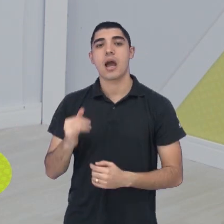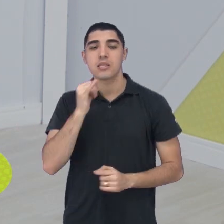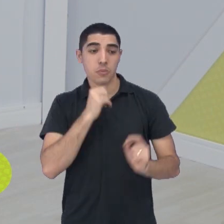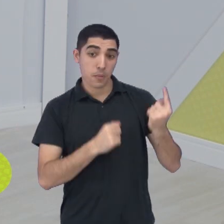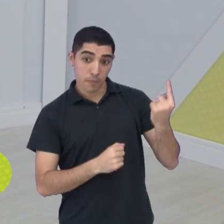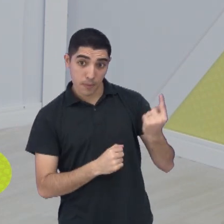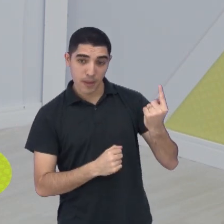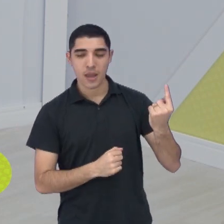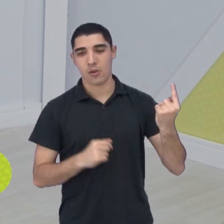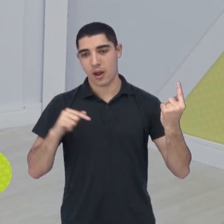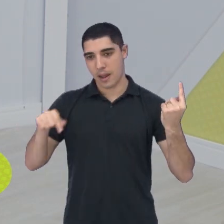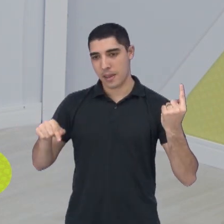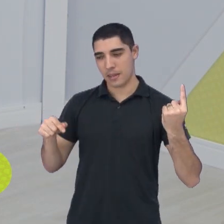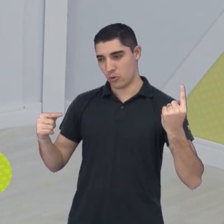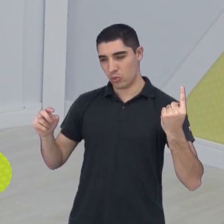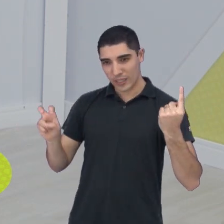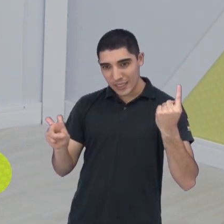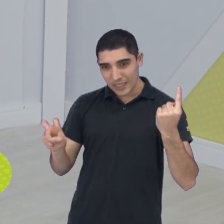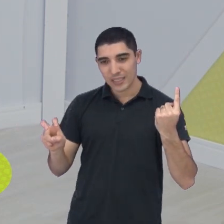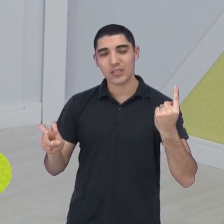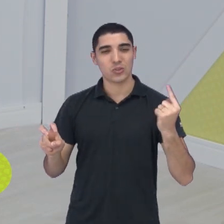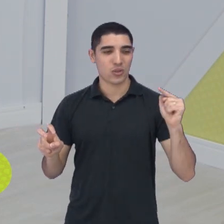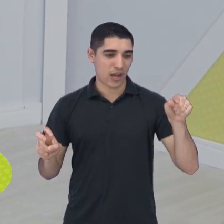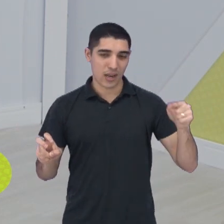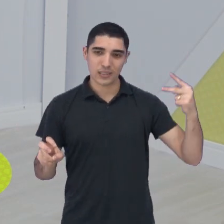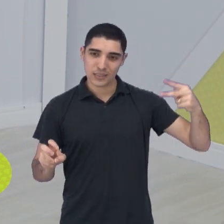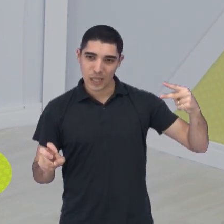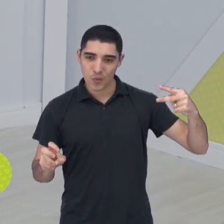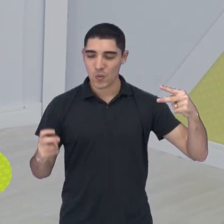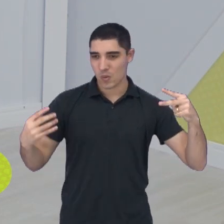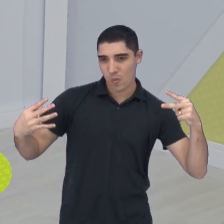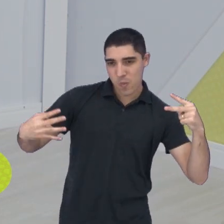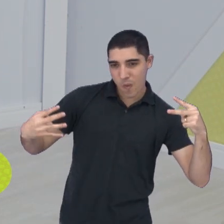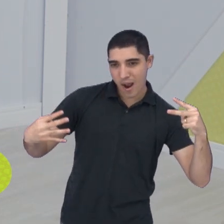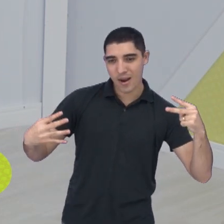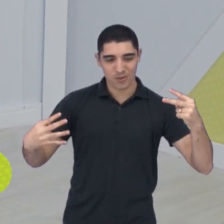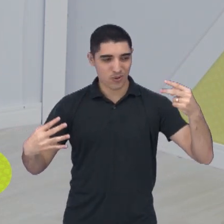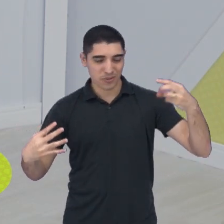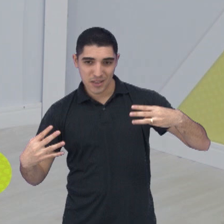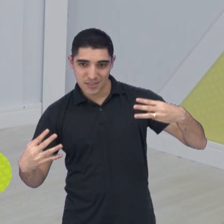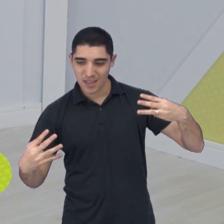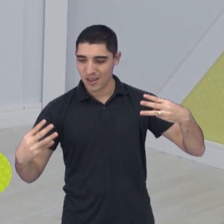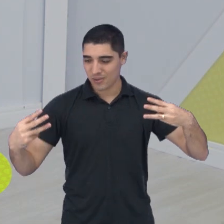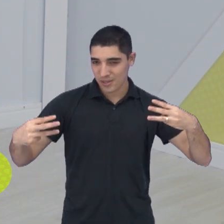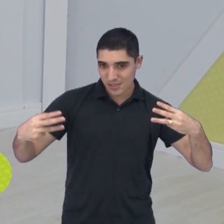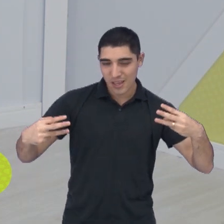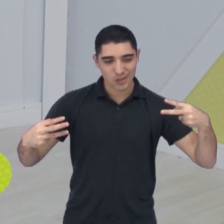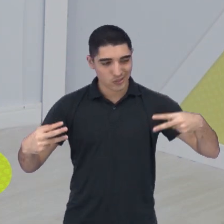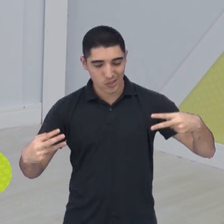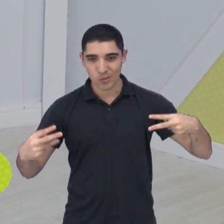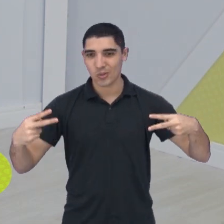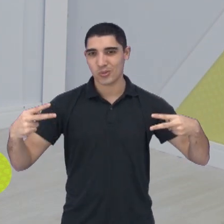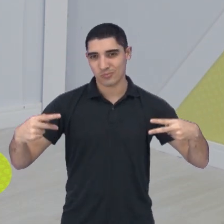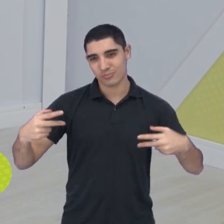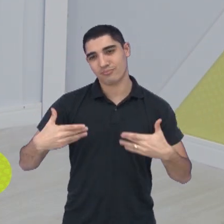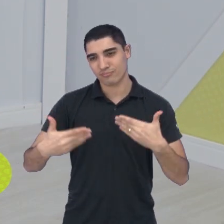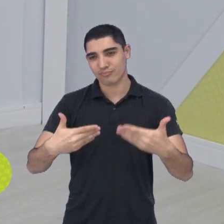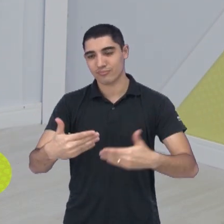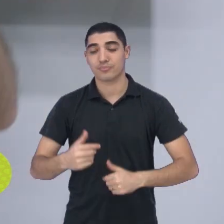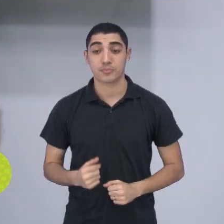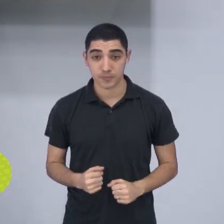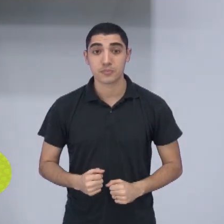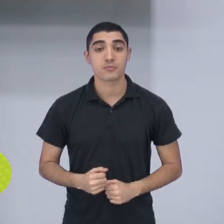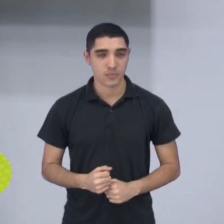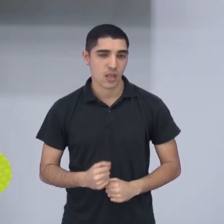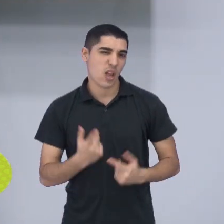segundo do grupo A enfrenta o segundo, o antepenúltimo, né, no caso ali, que acaba sendo o segundo. É como se fosse o segundo, o sétimo, o primeiro,